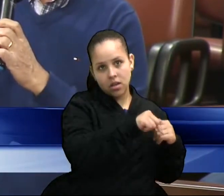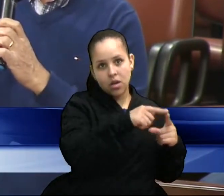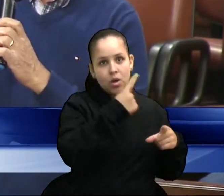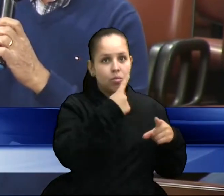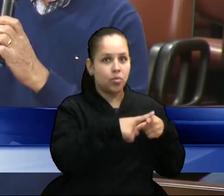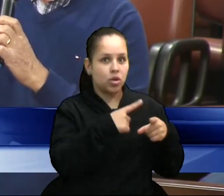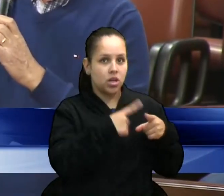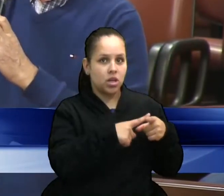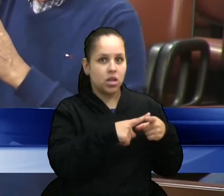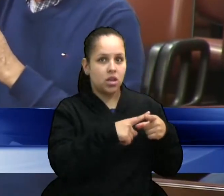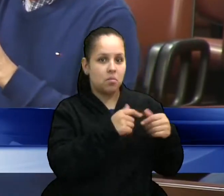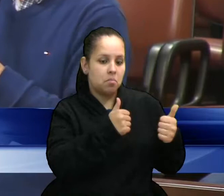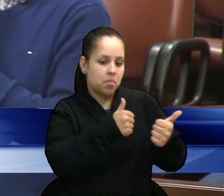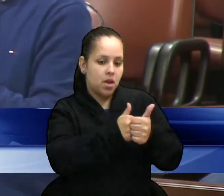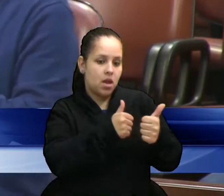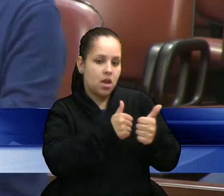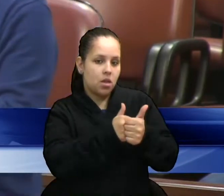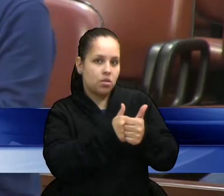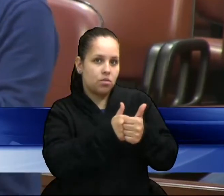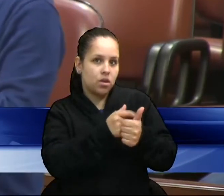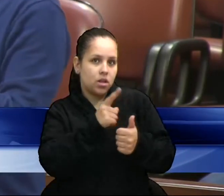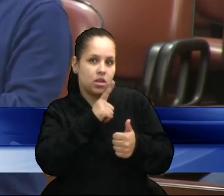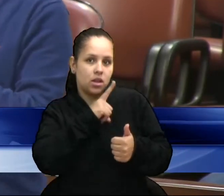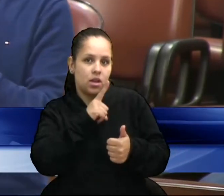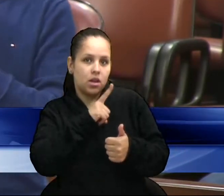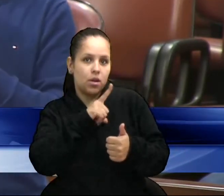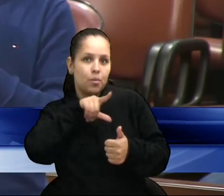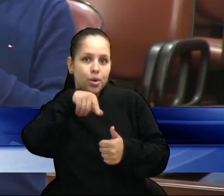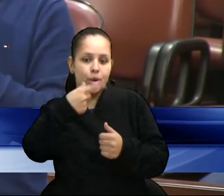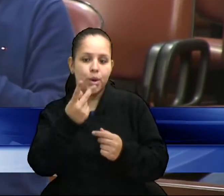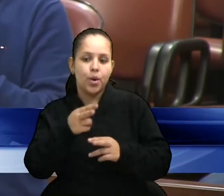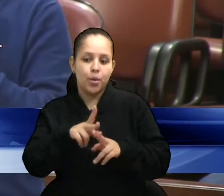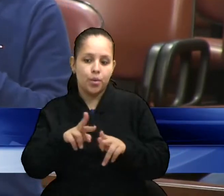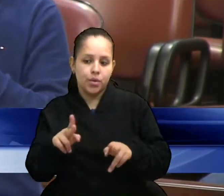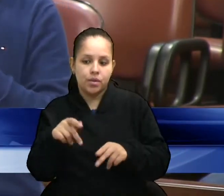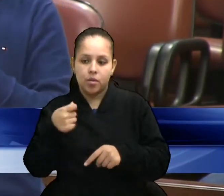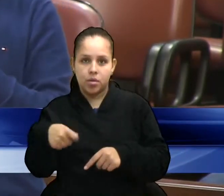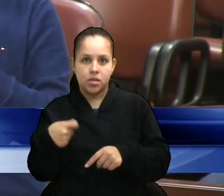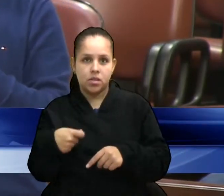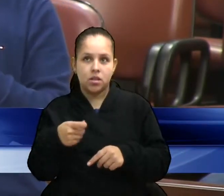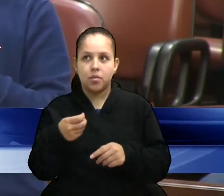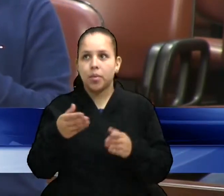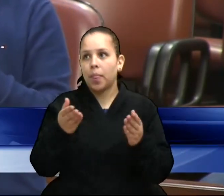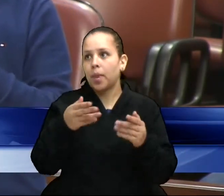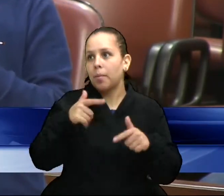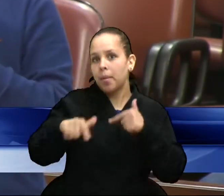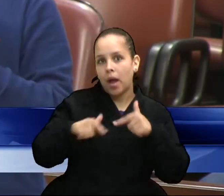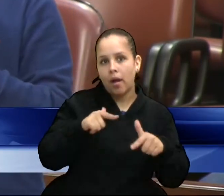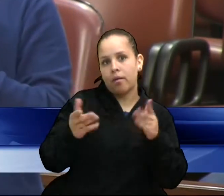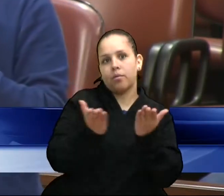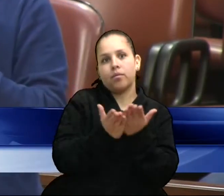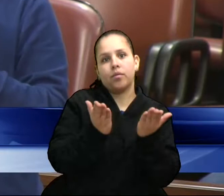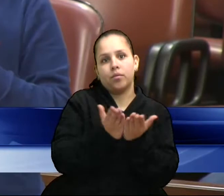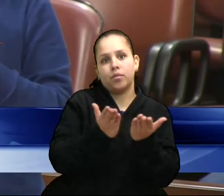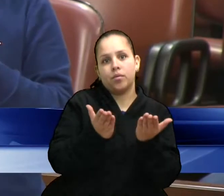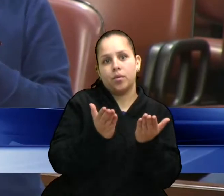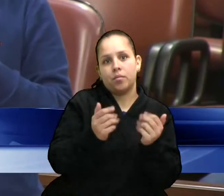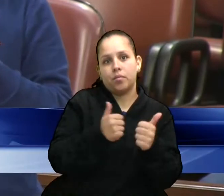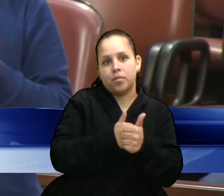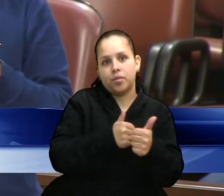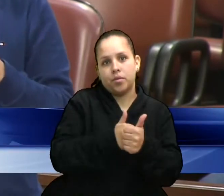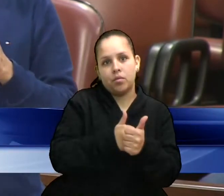estou próximo ali, porque tem um ponto de interesse. Ou é porque eu trabalho, ou é porque eu estudo, ou coisa assim. A